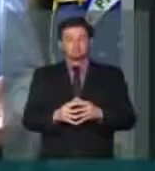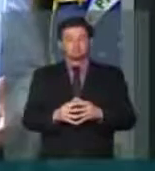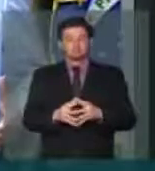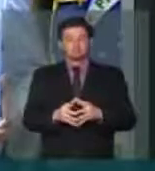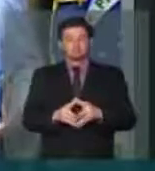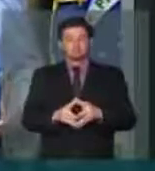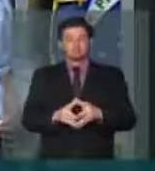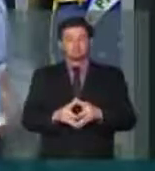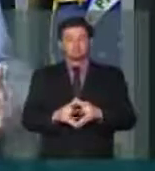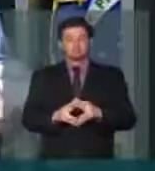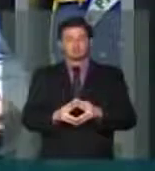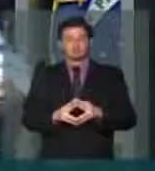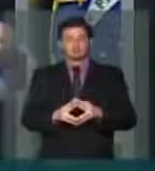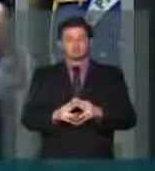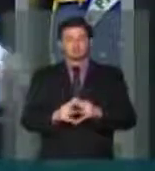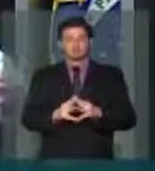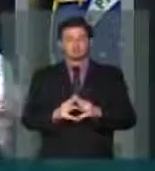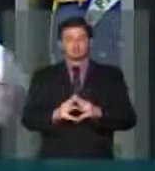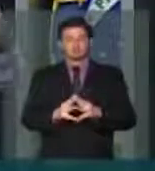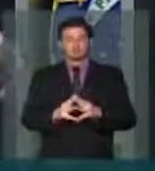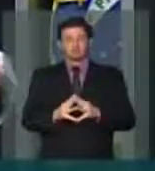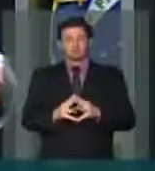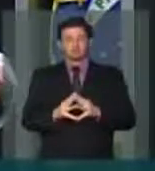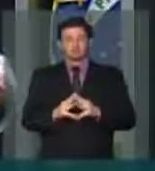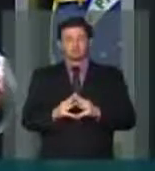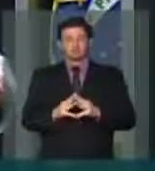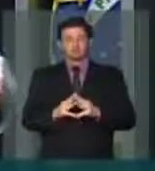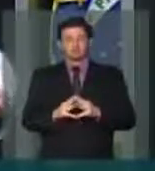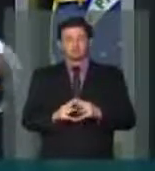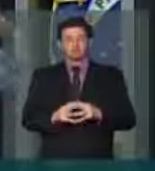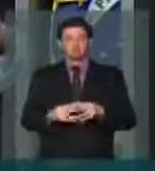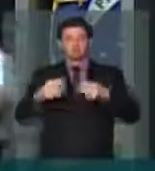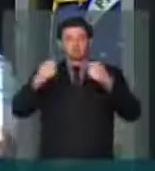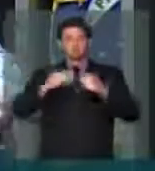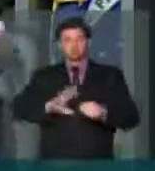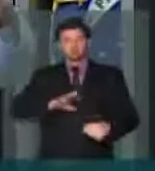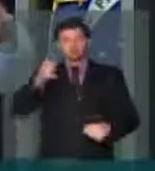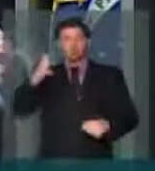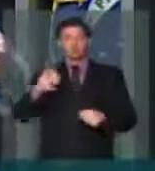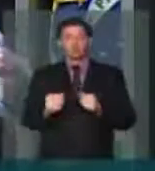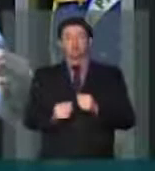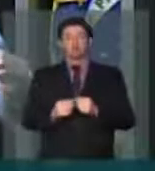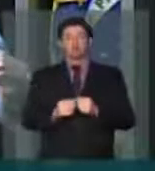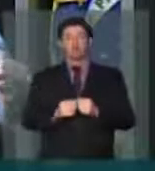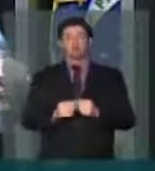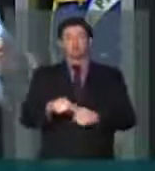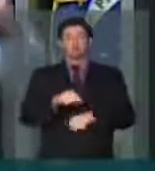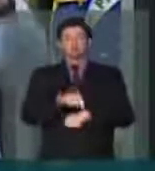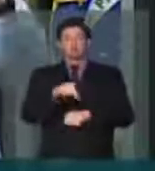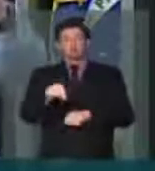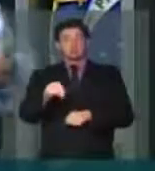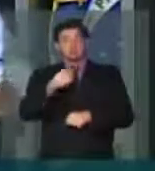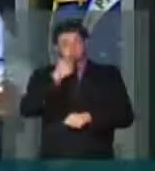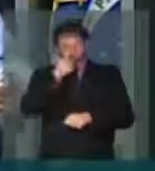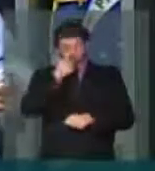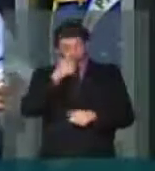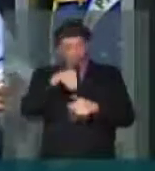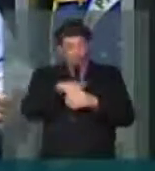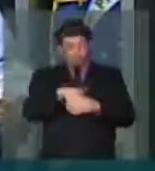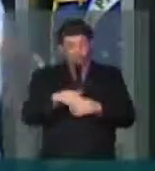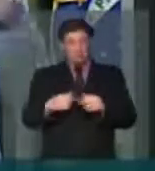de... Concluindo, nós temos que ter a coragem de, nesta hora,